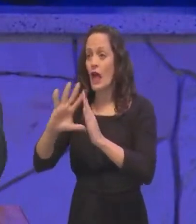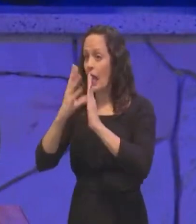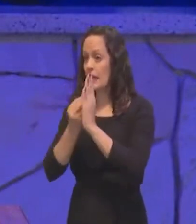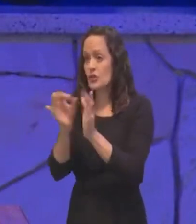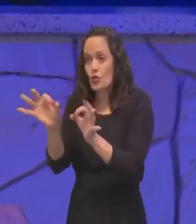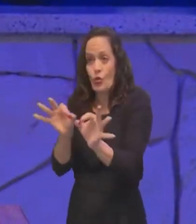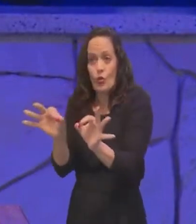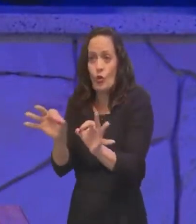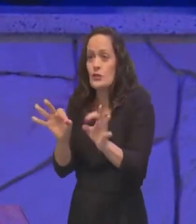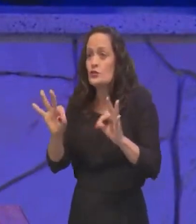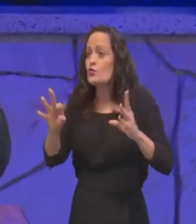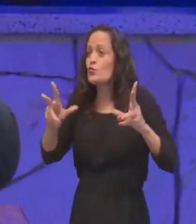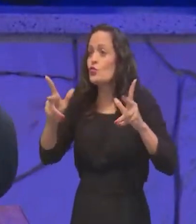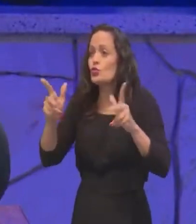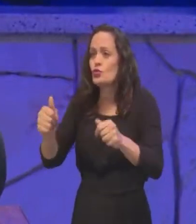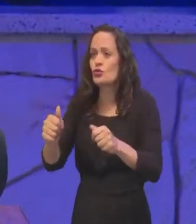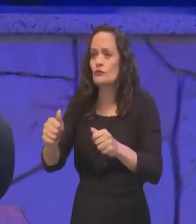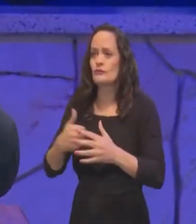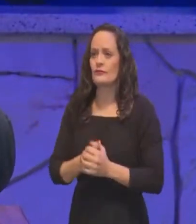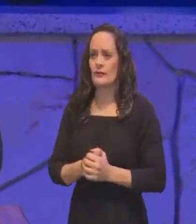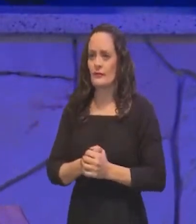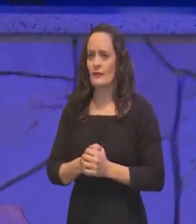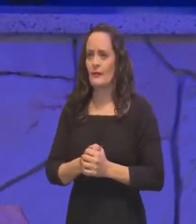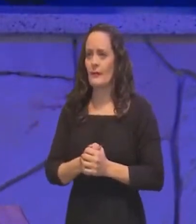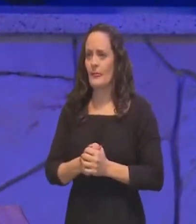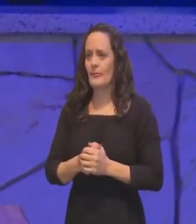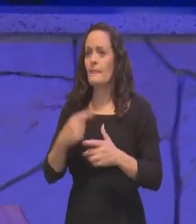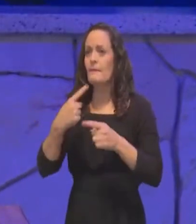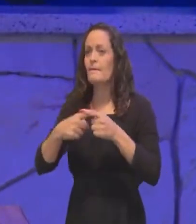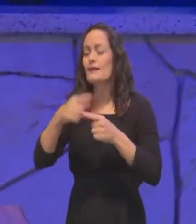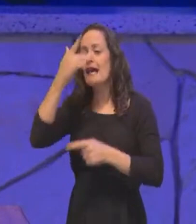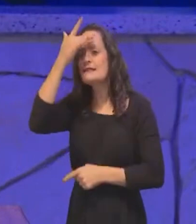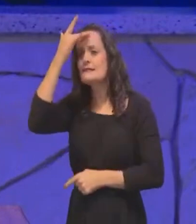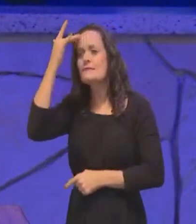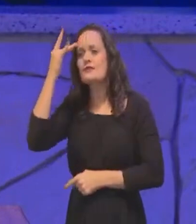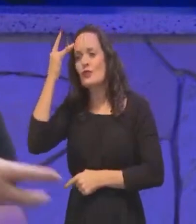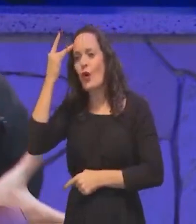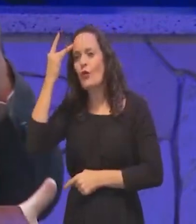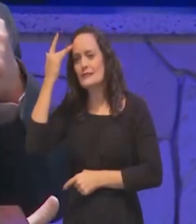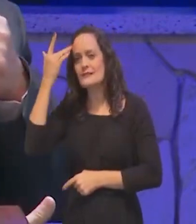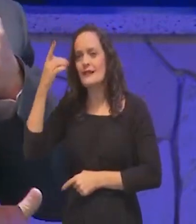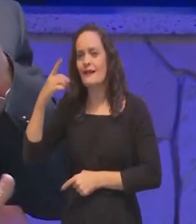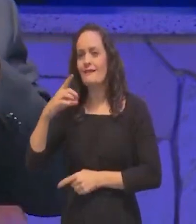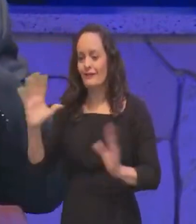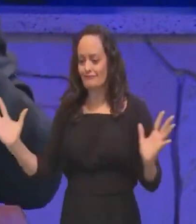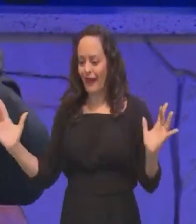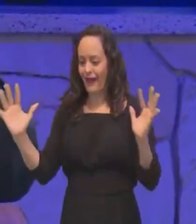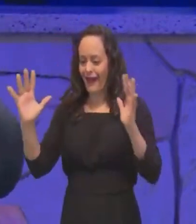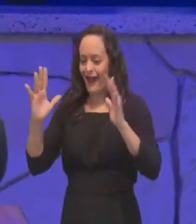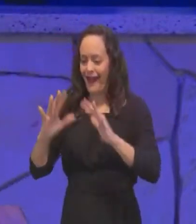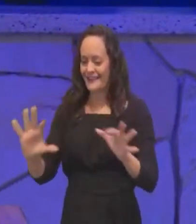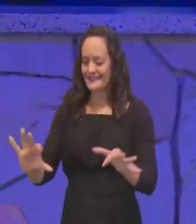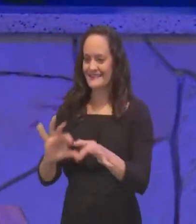em que cada pessoa vem e se dirige para este espaço de convivência que é um ajuntamento.